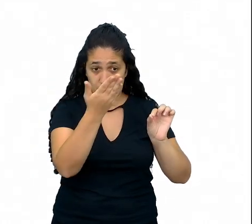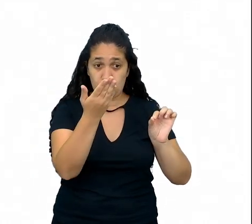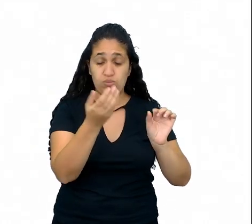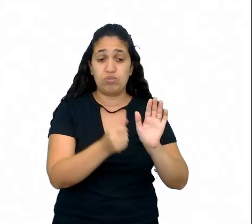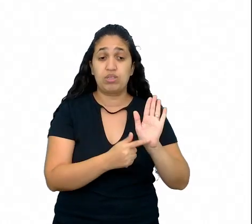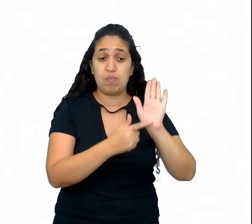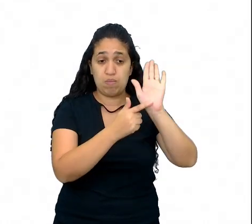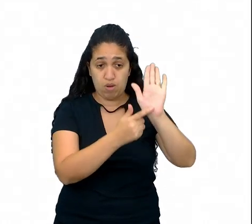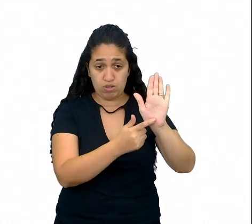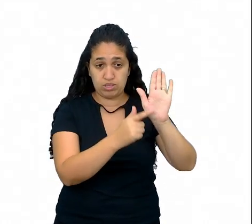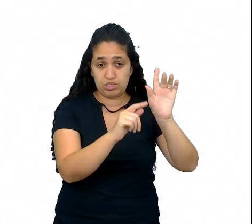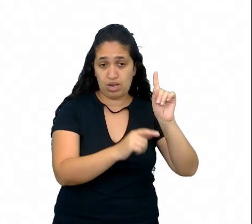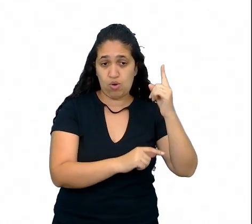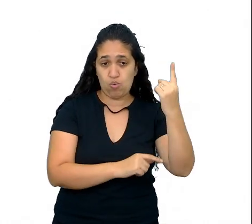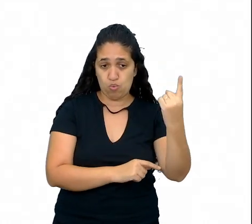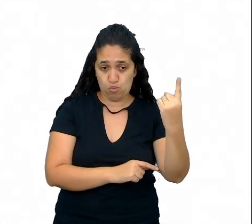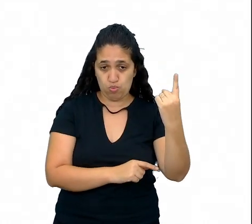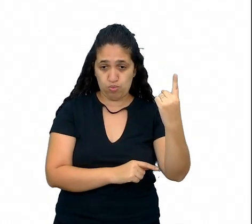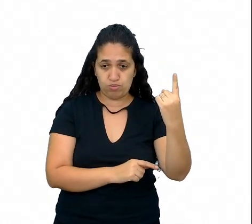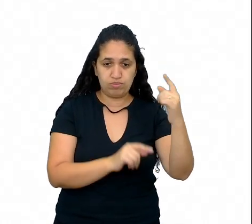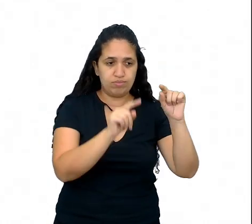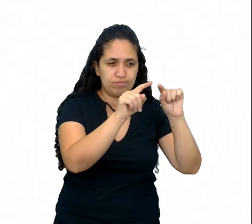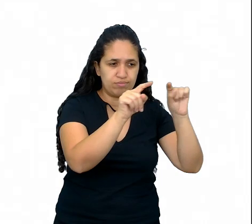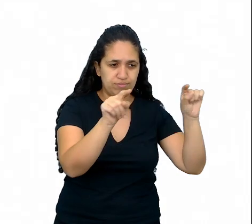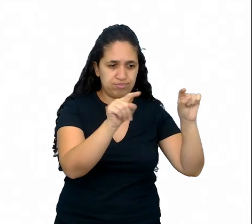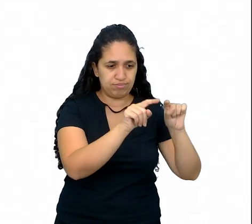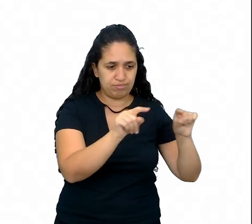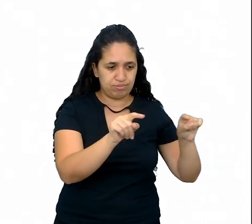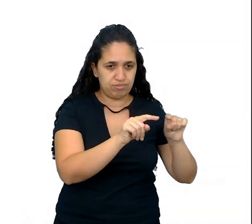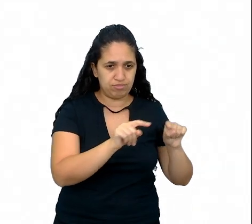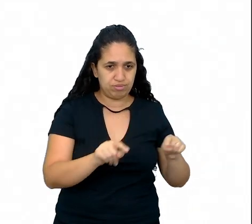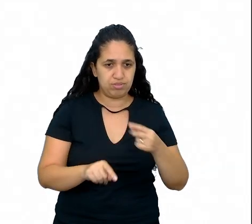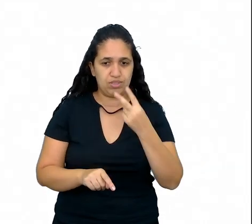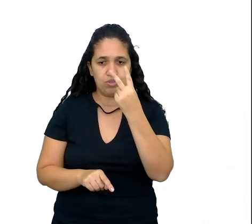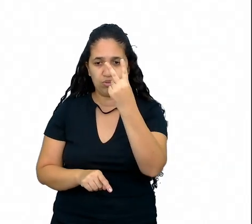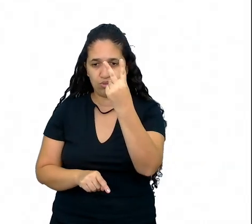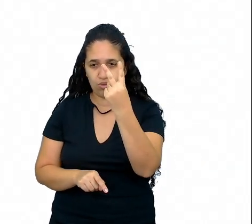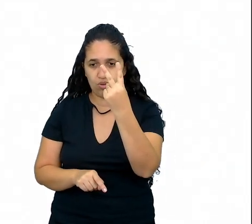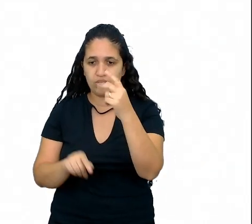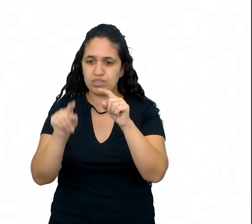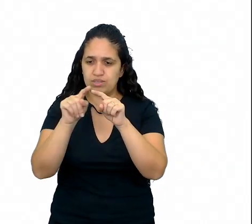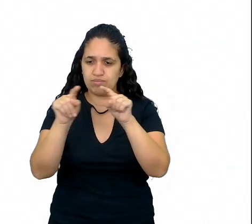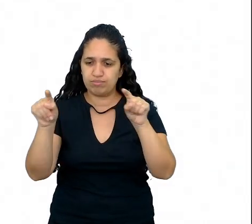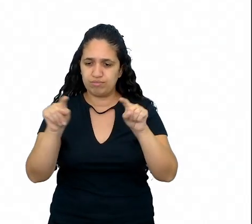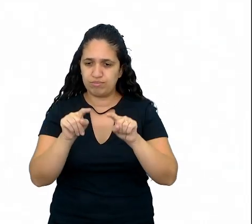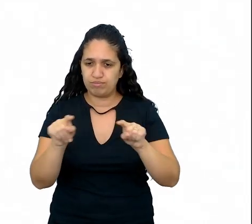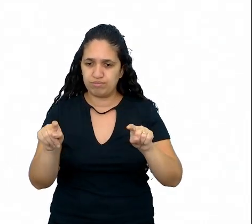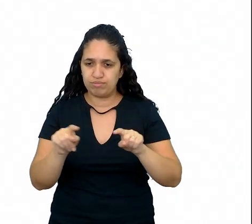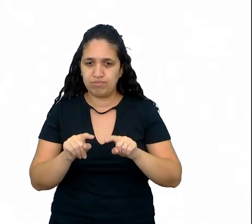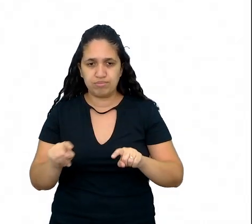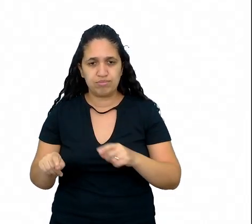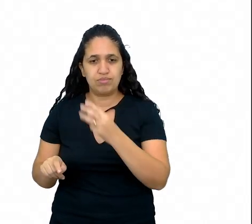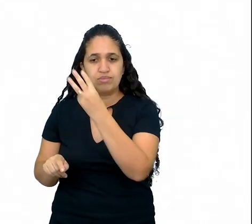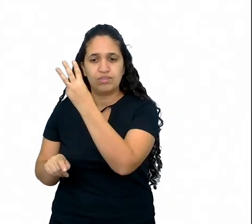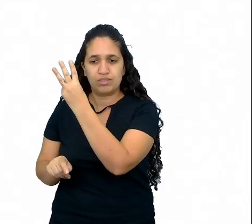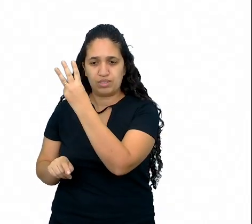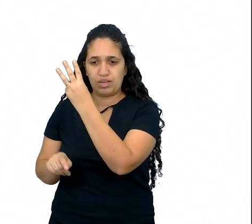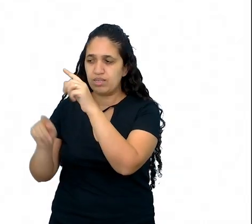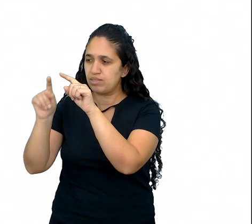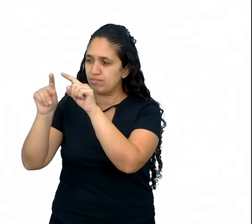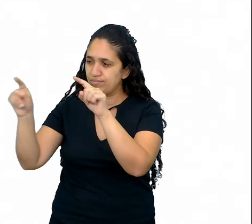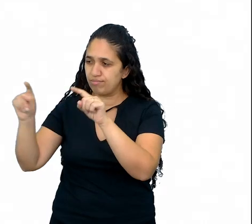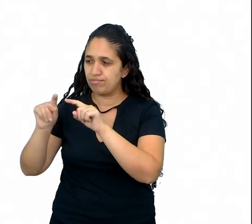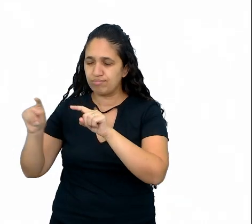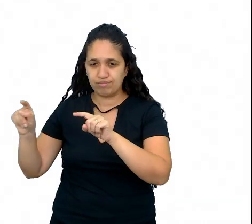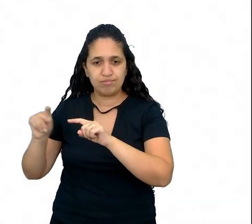Na situação 1, eu tenho aqueles 3 segmentos, na situação 2, aqueles outros 3. E na situação 3, também